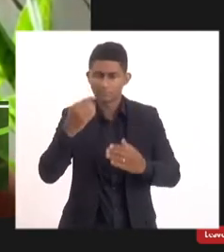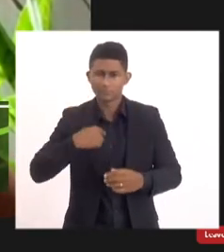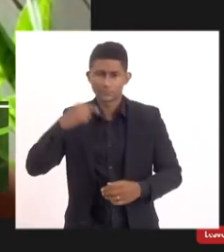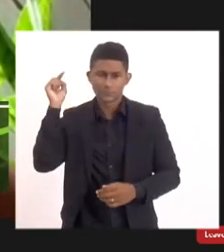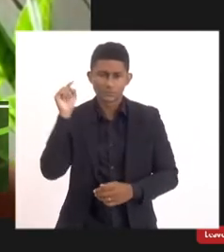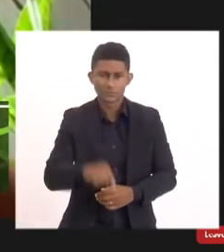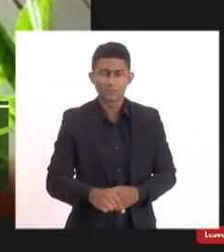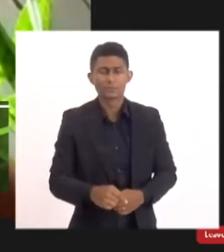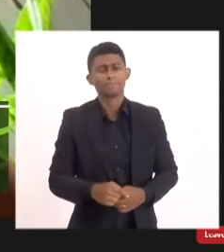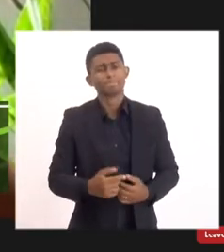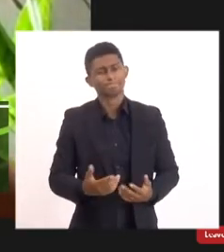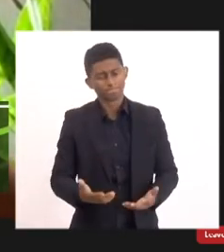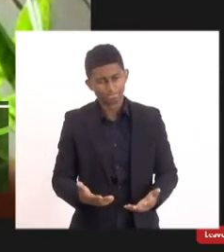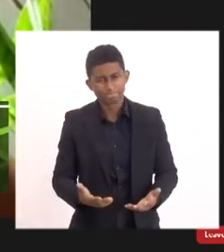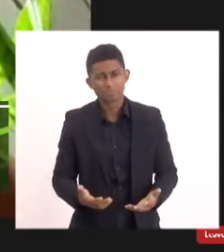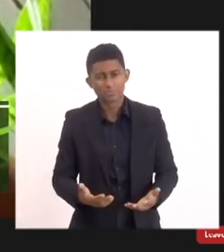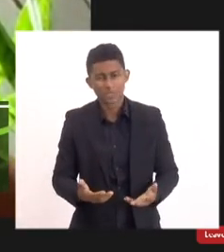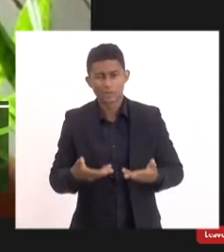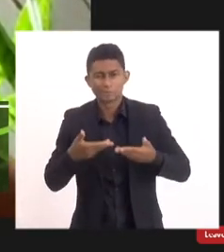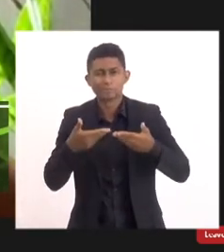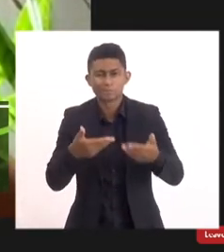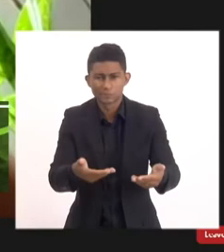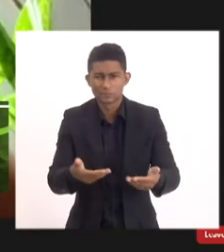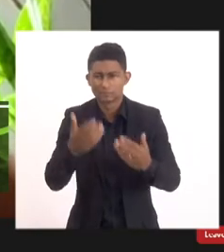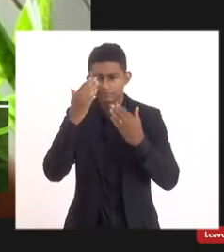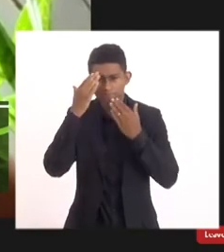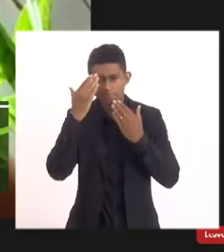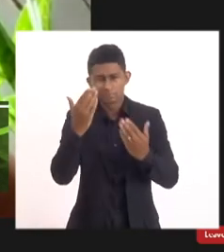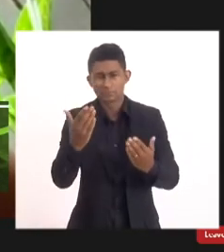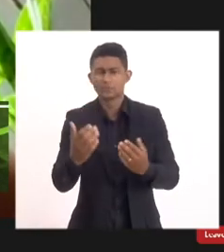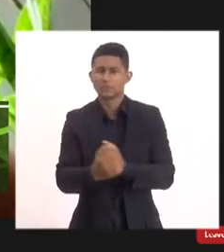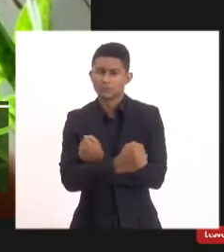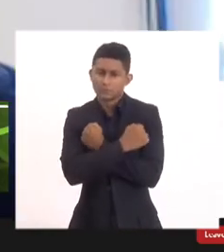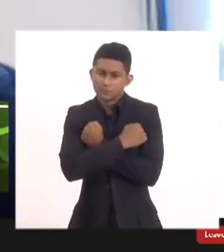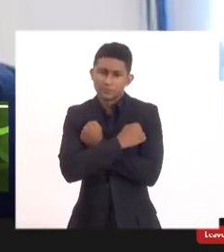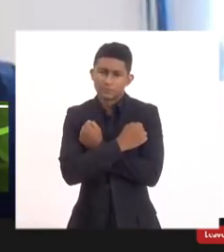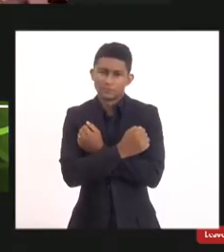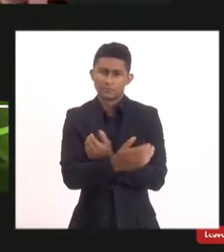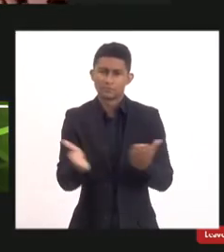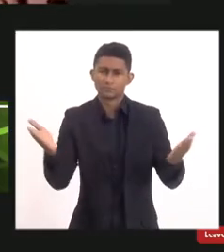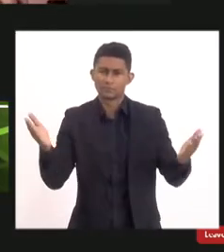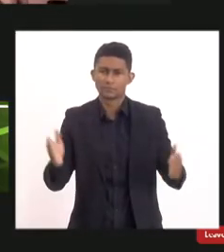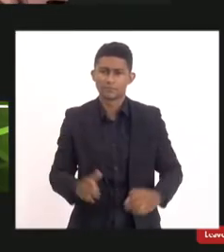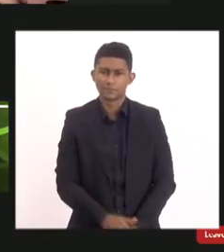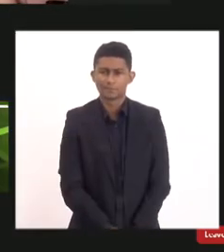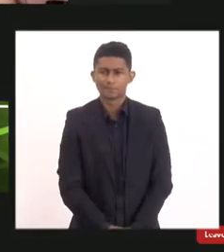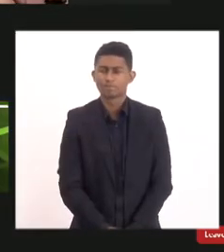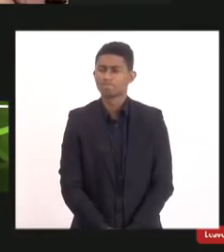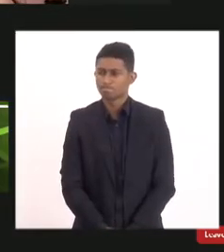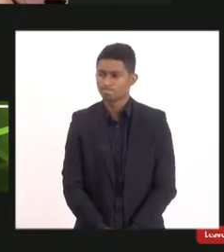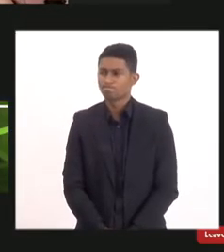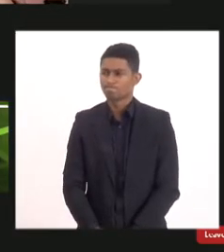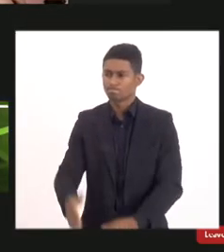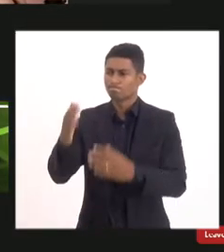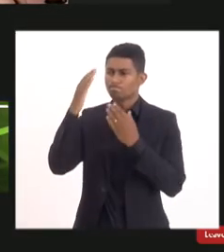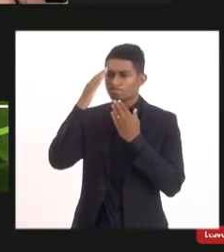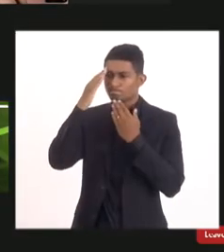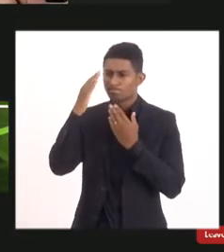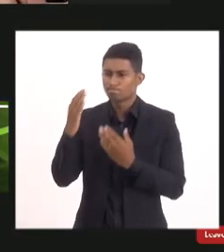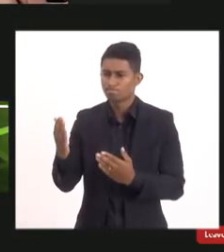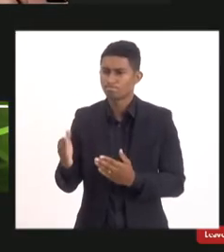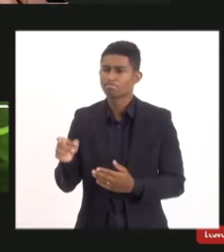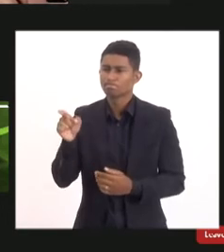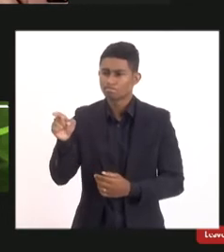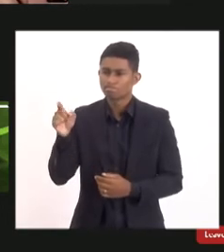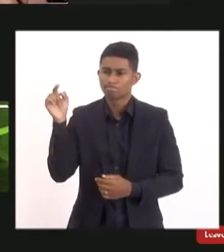pela possibilidade de participar, Flávio. Um abraço a todos. Obrigado, Tereza. Sempre muito importante